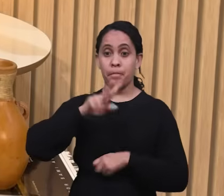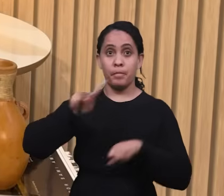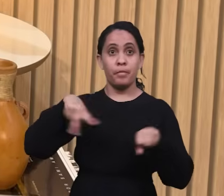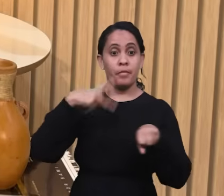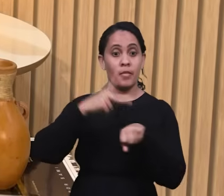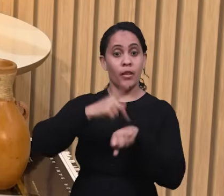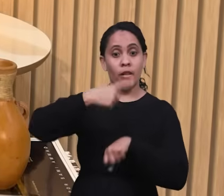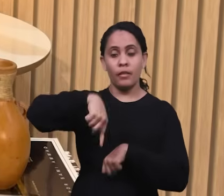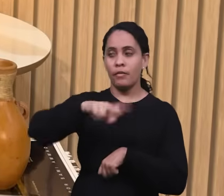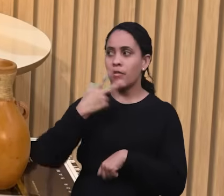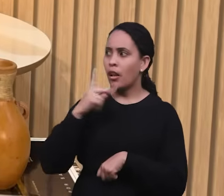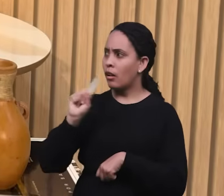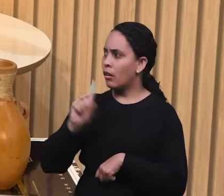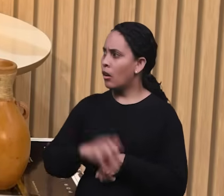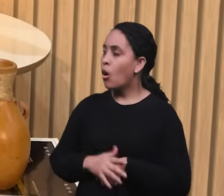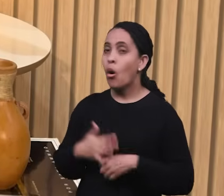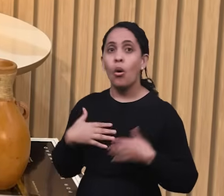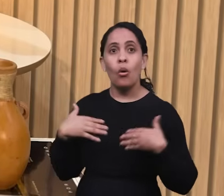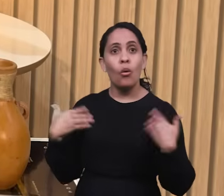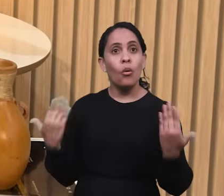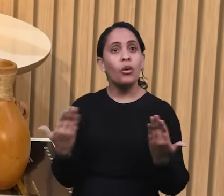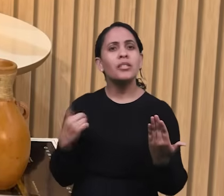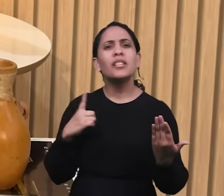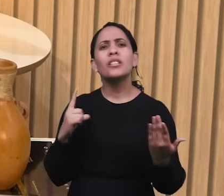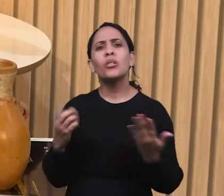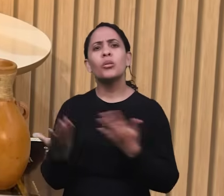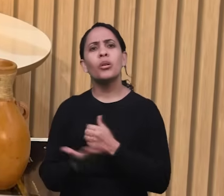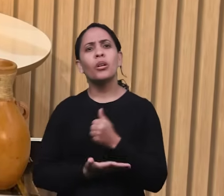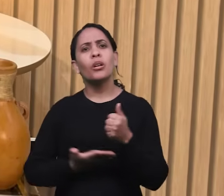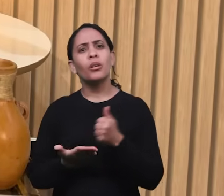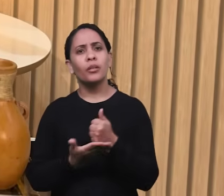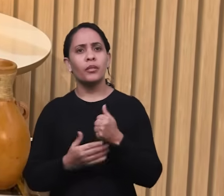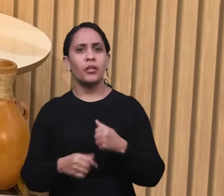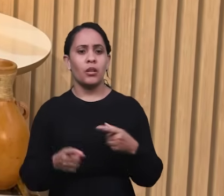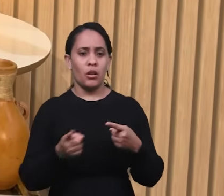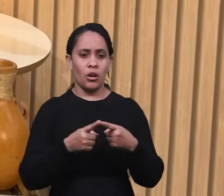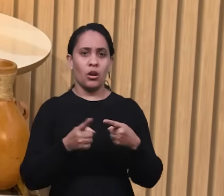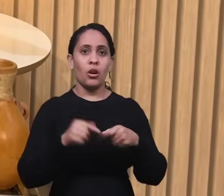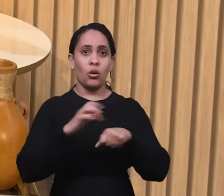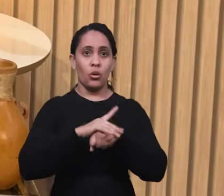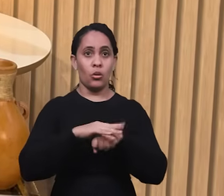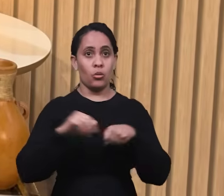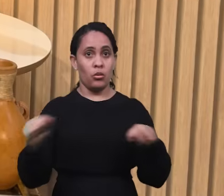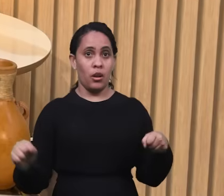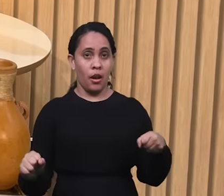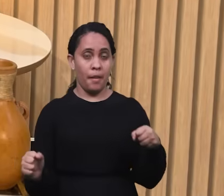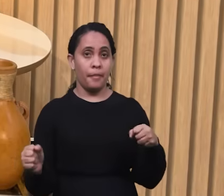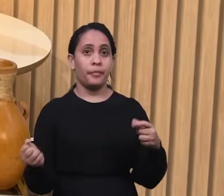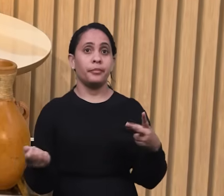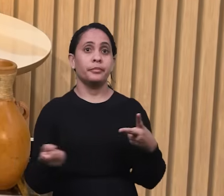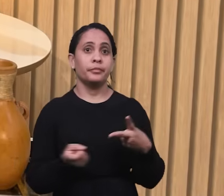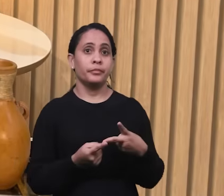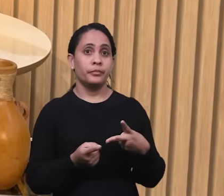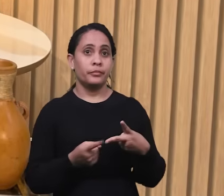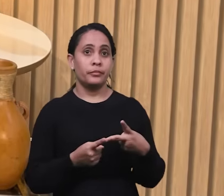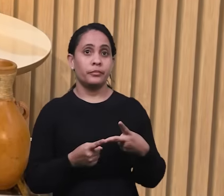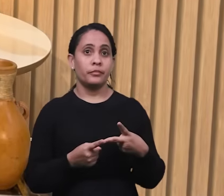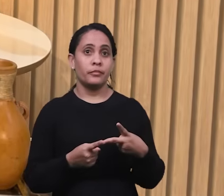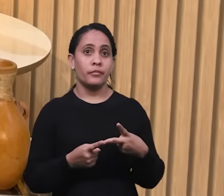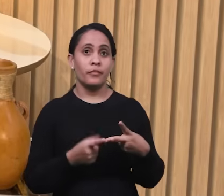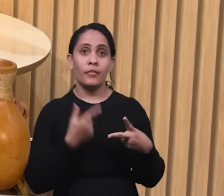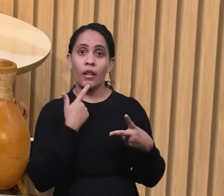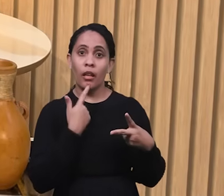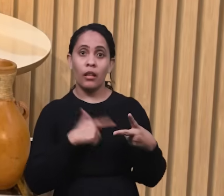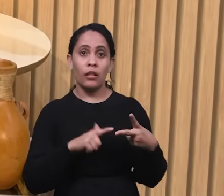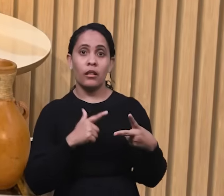encontra, basicamente, dons de curar e dons de línguas estranhas,